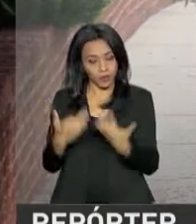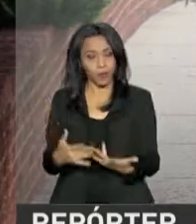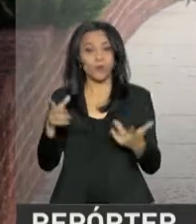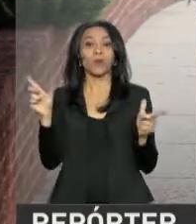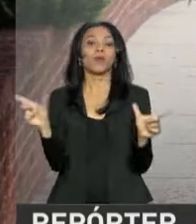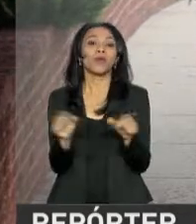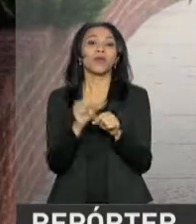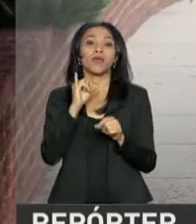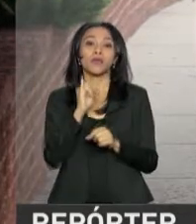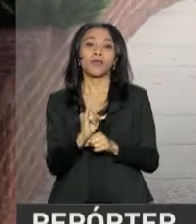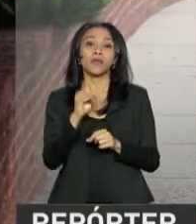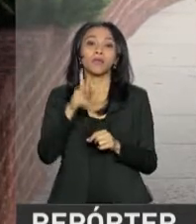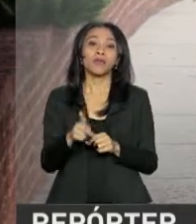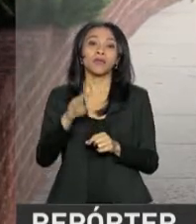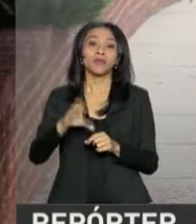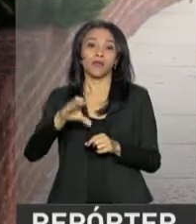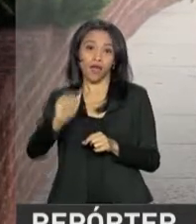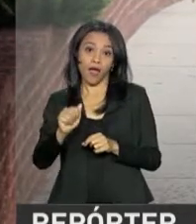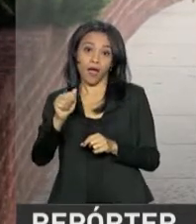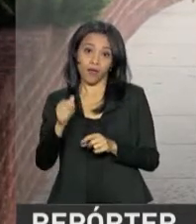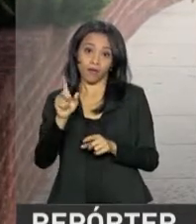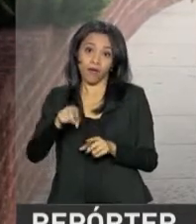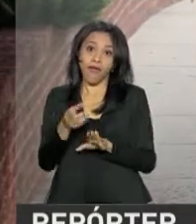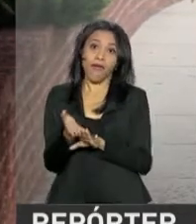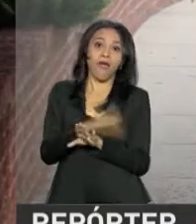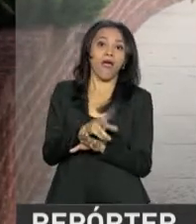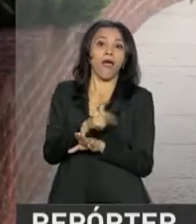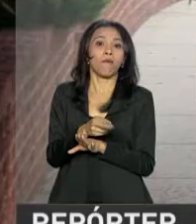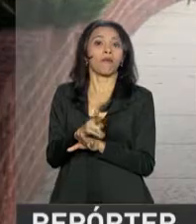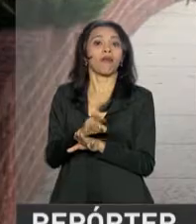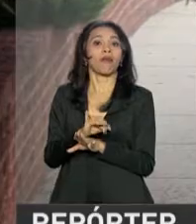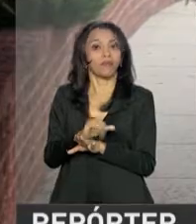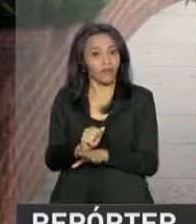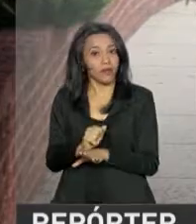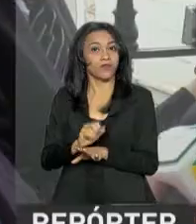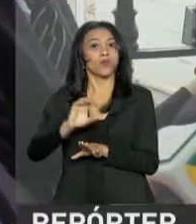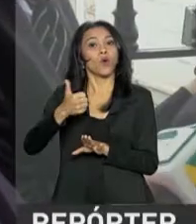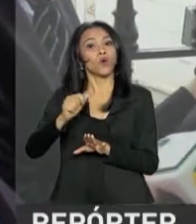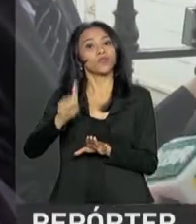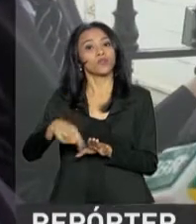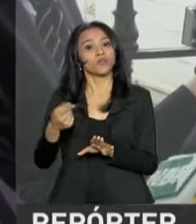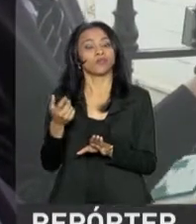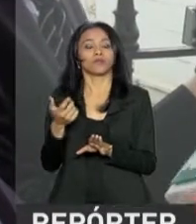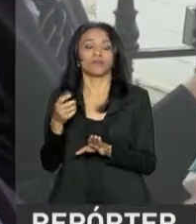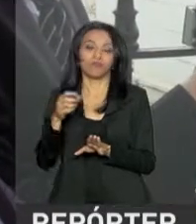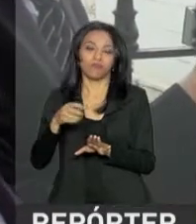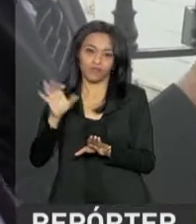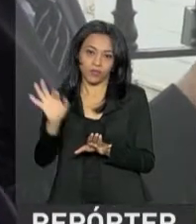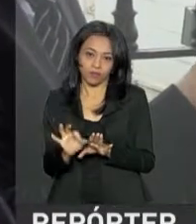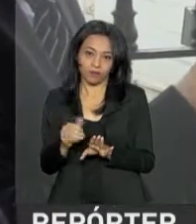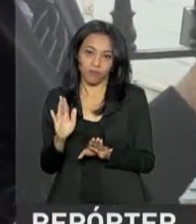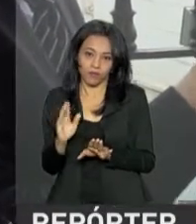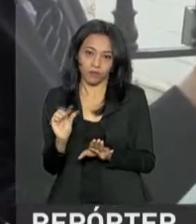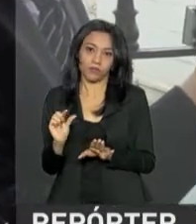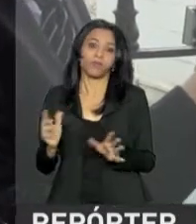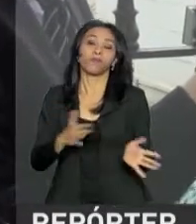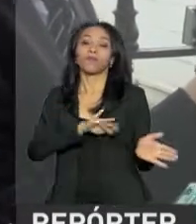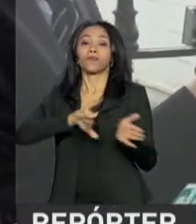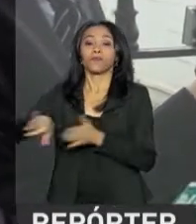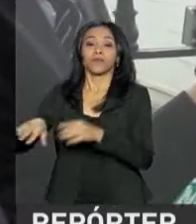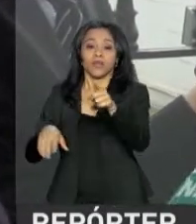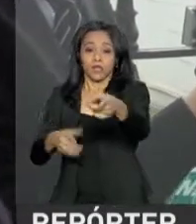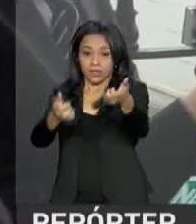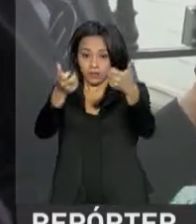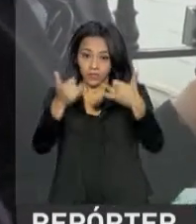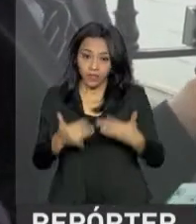nesta quinta-feira, que aponta alta de 1,11% para o mês de junho. O IPCA 15 está refletindo, evidentemente, o